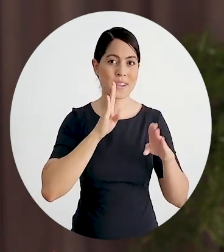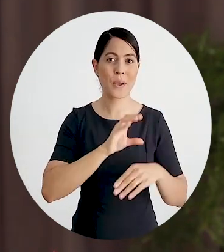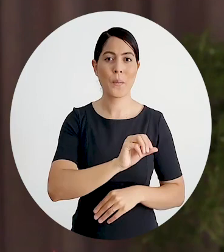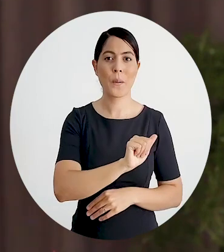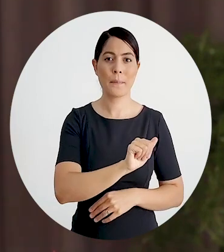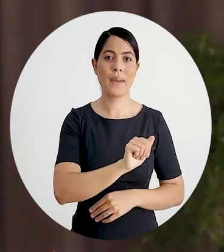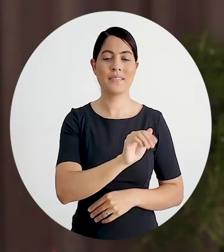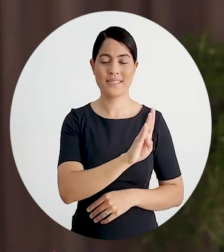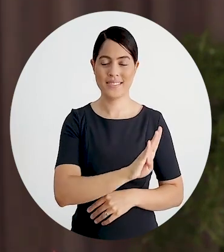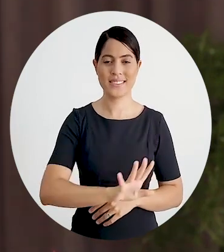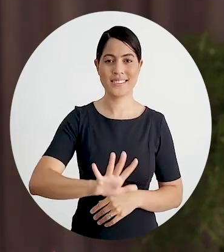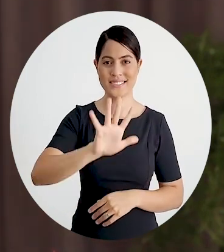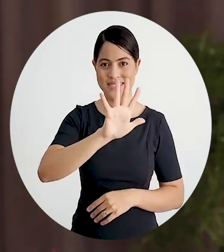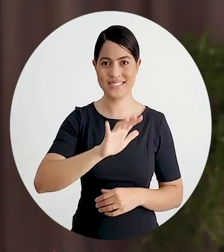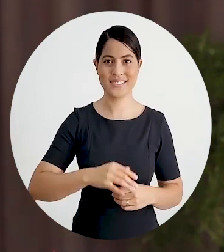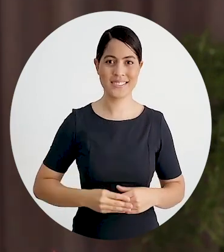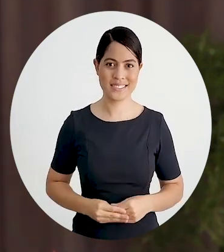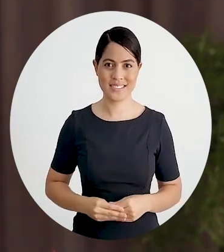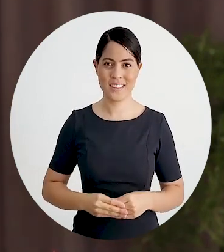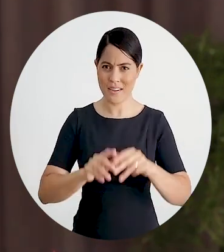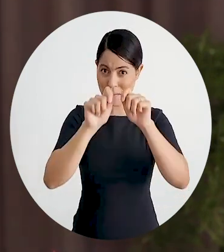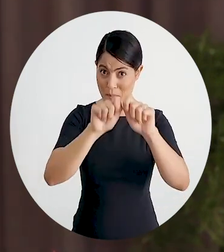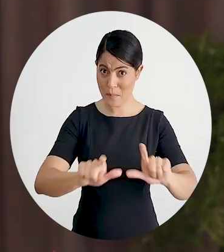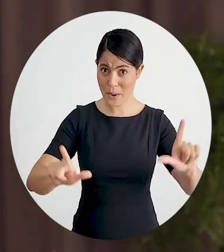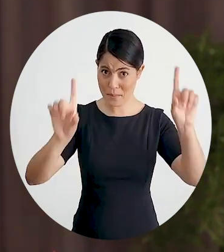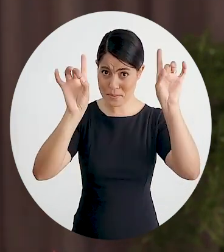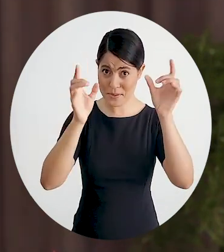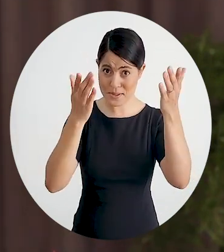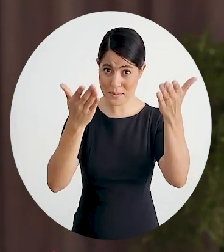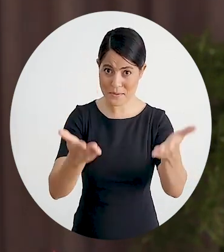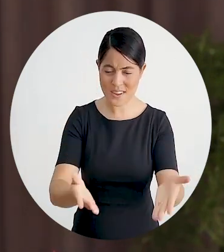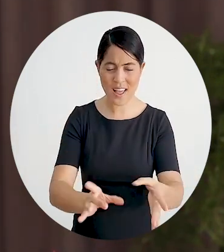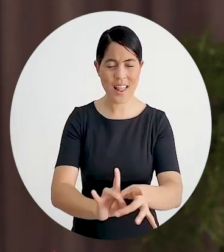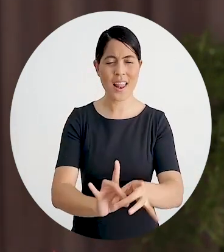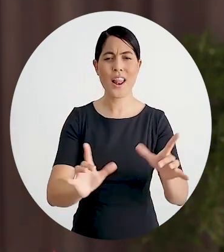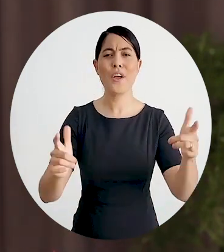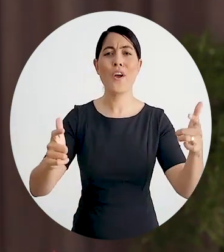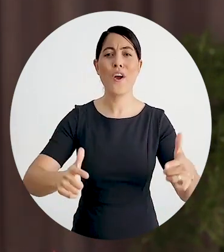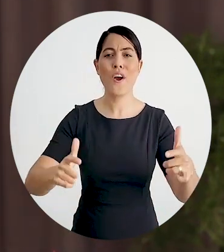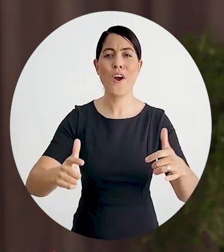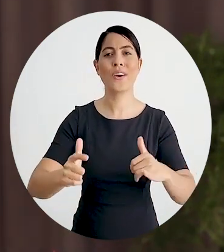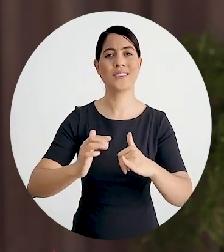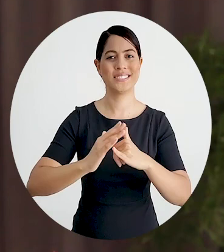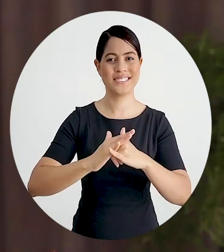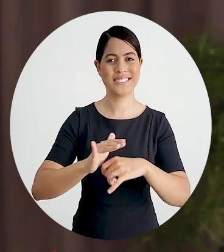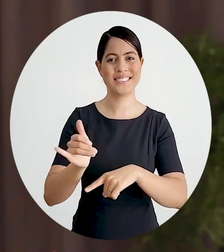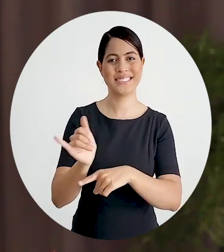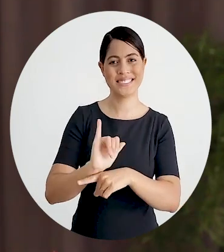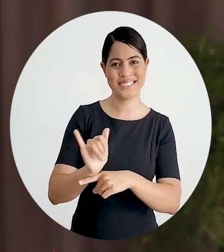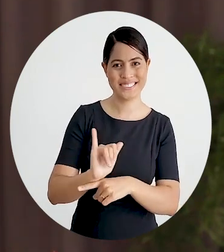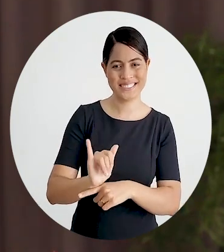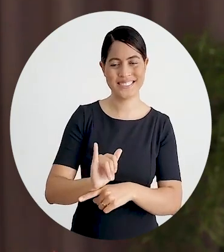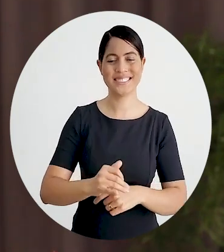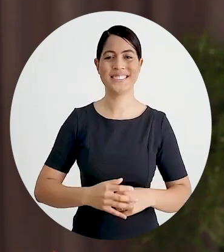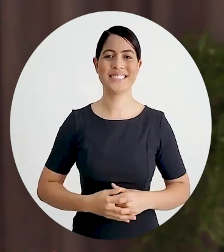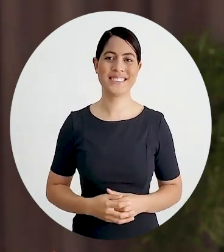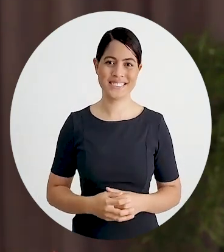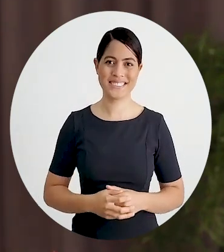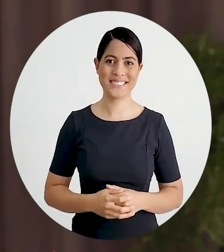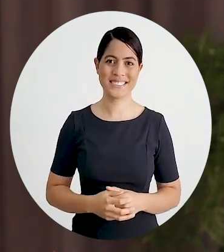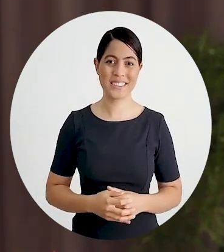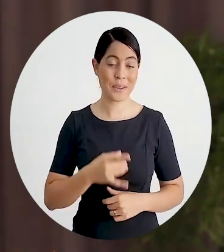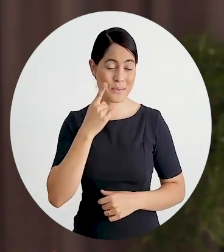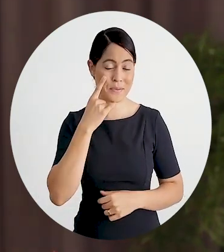OAB Nacional. E todos os programas que preparamos especialmente para vocês ficam disponíveis no canal oficial da OAB